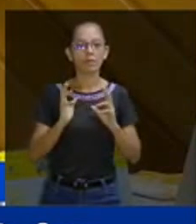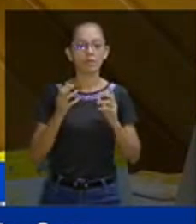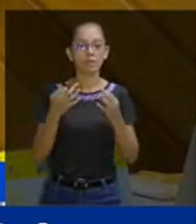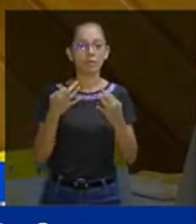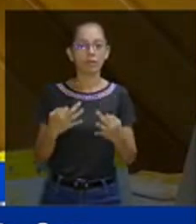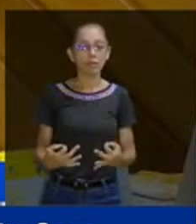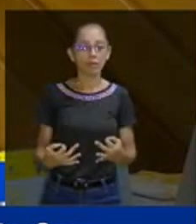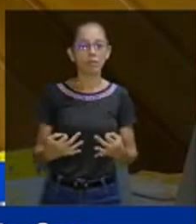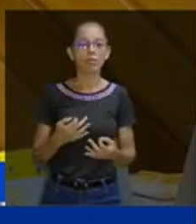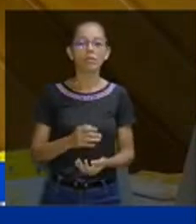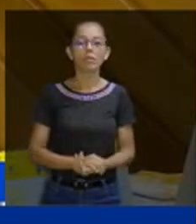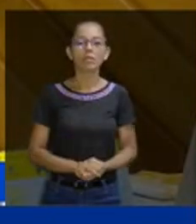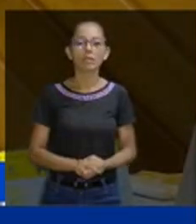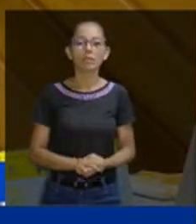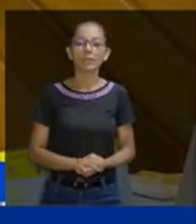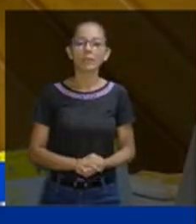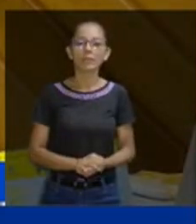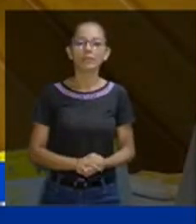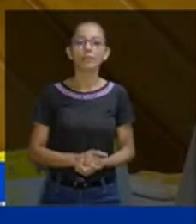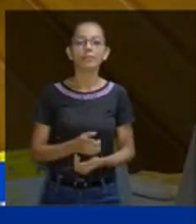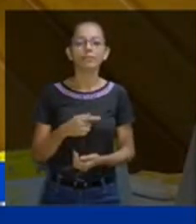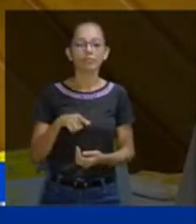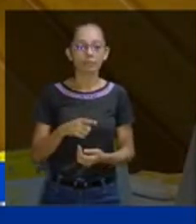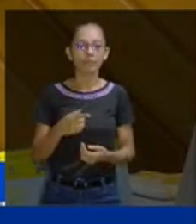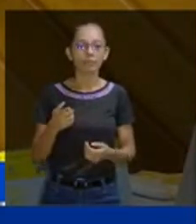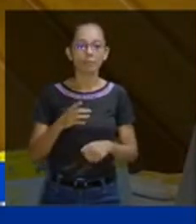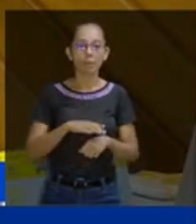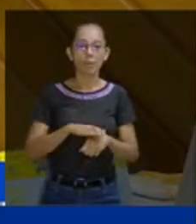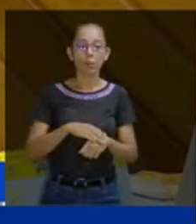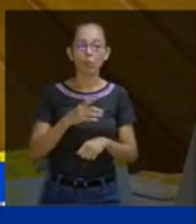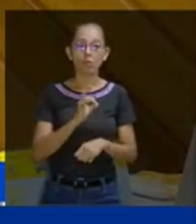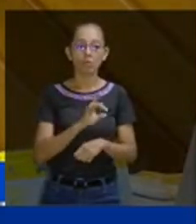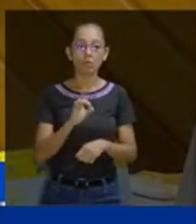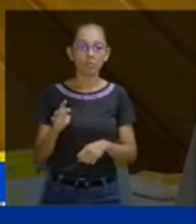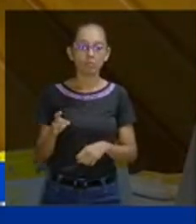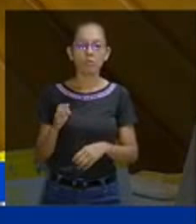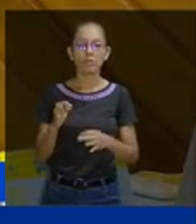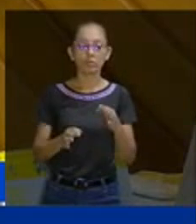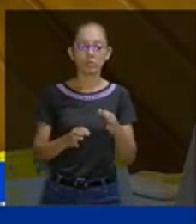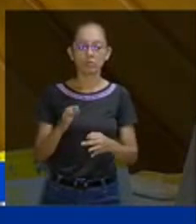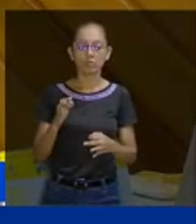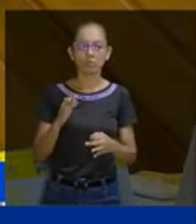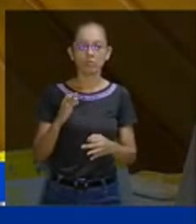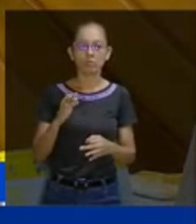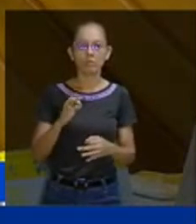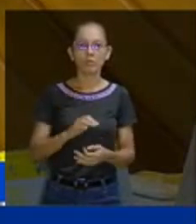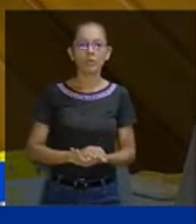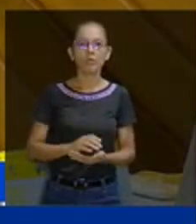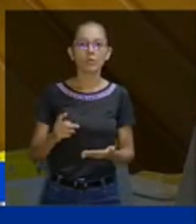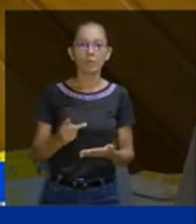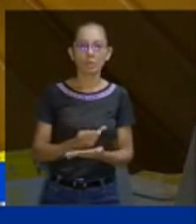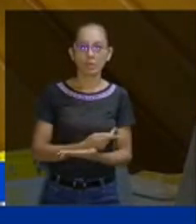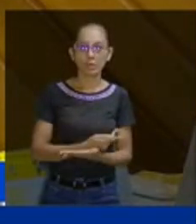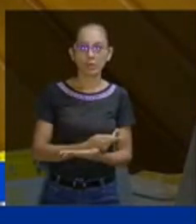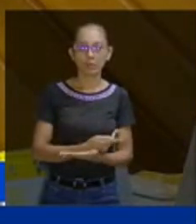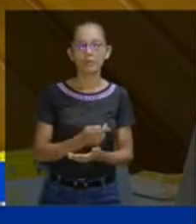são aplicadas e o direito e a justiça acontecem. Foi uma experiência rica,